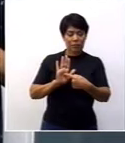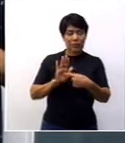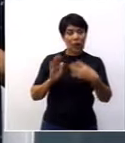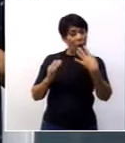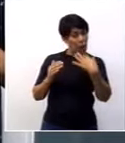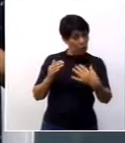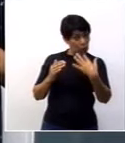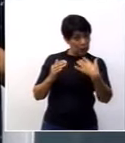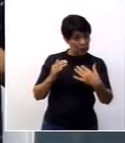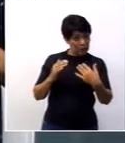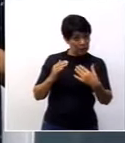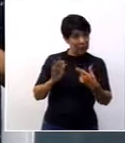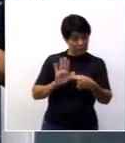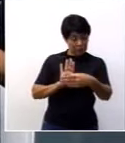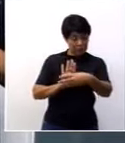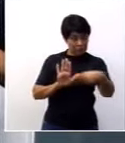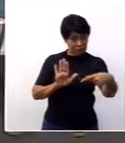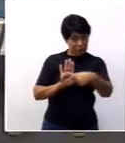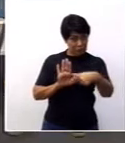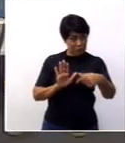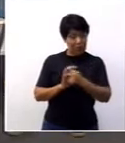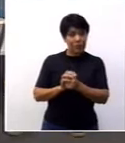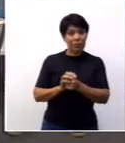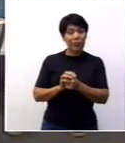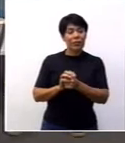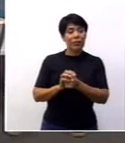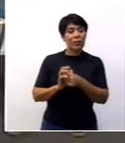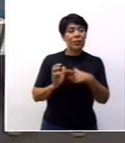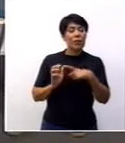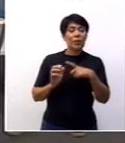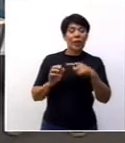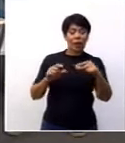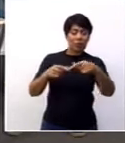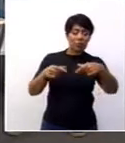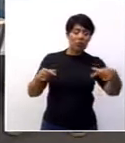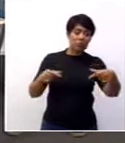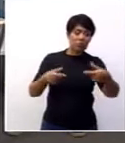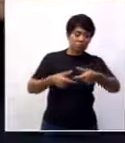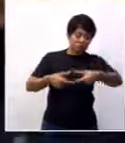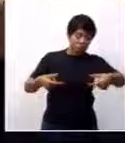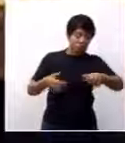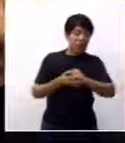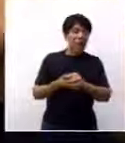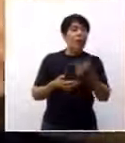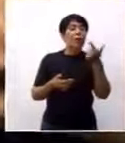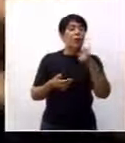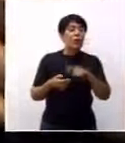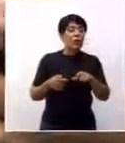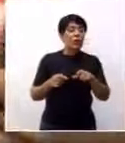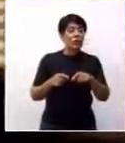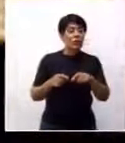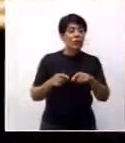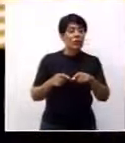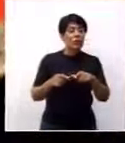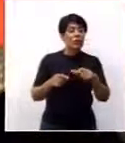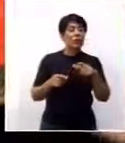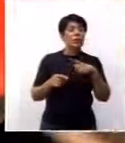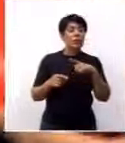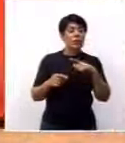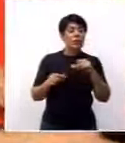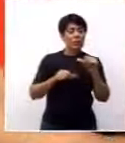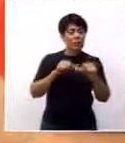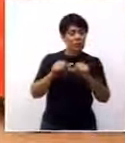cores, né? Uma imagem. Conseguimos ver... Opa, tá de cabeça para baixo.